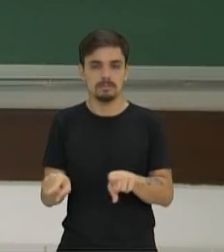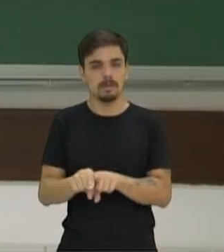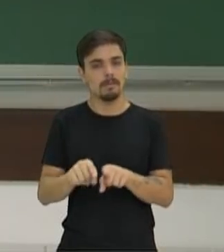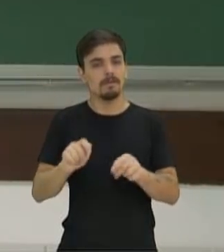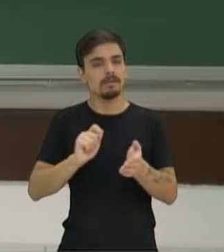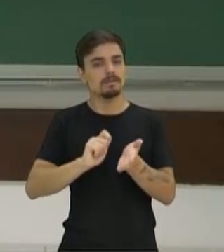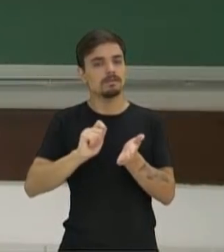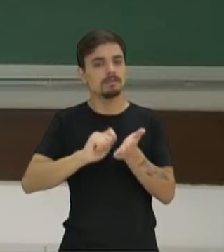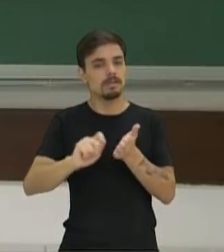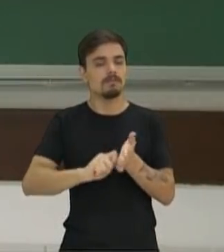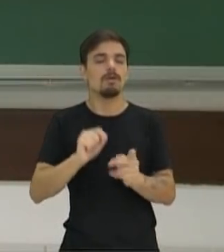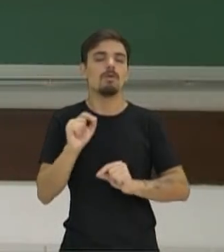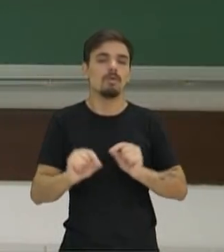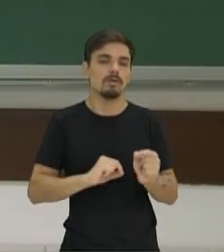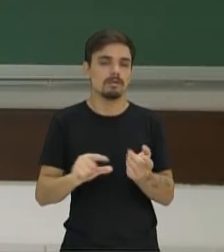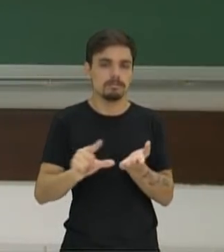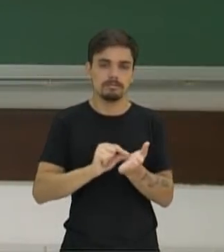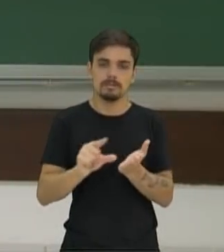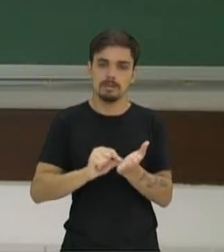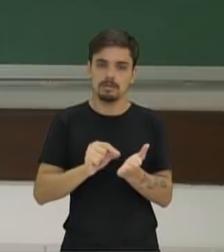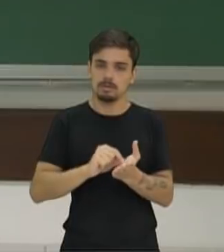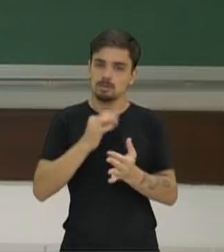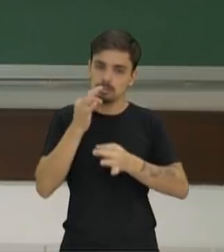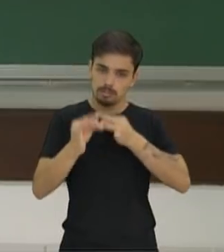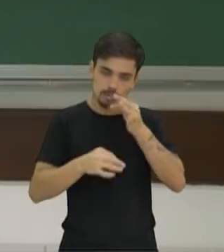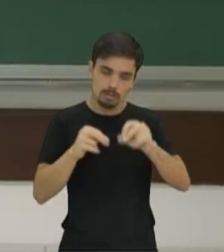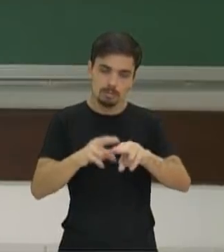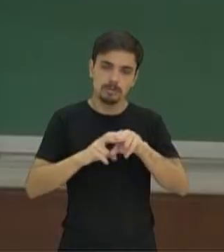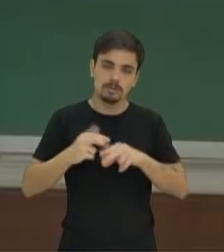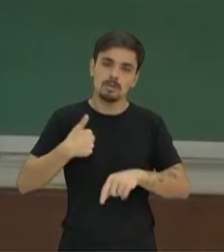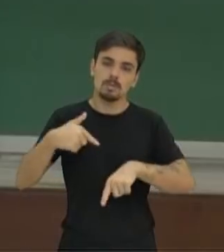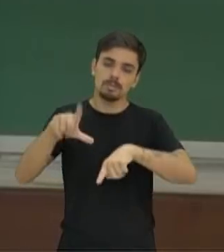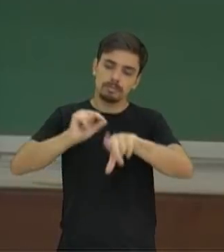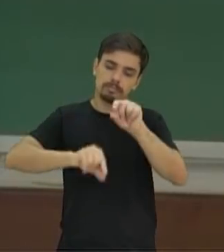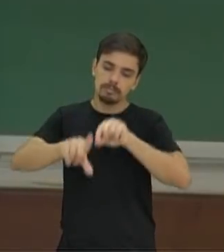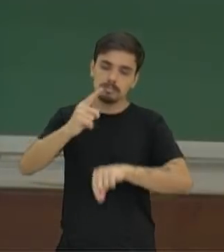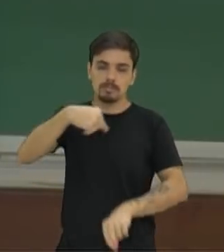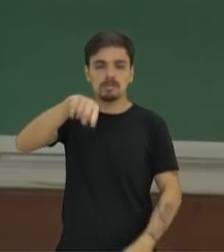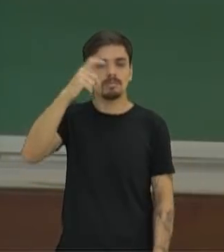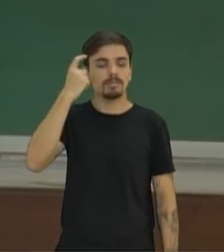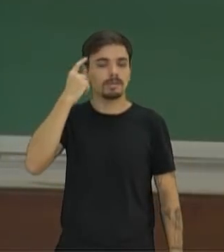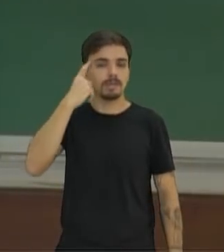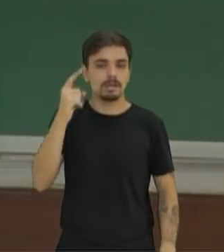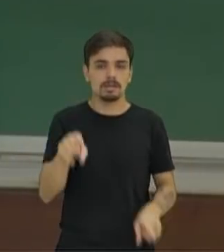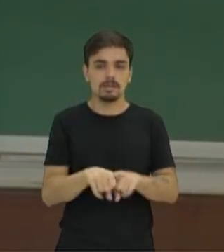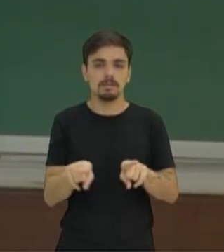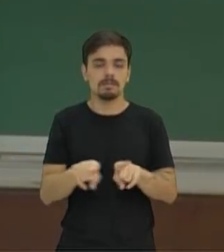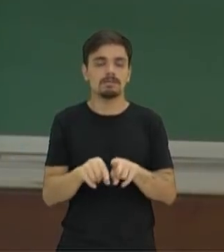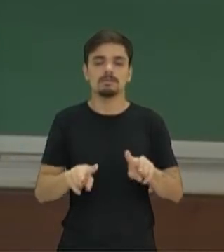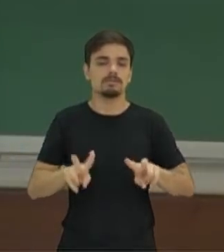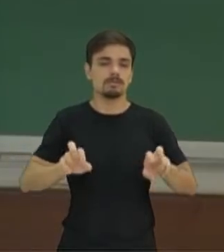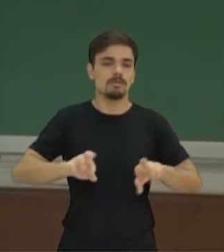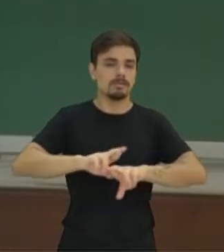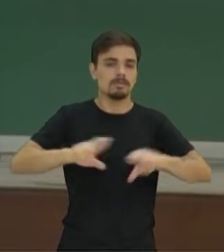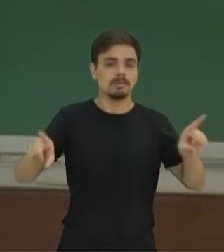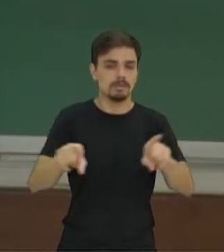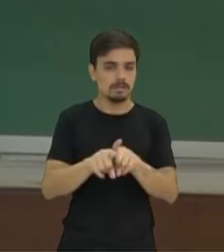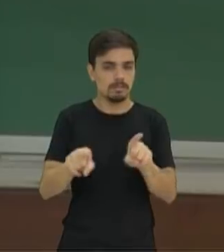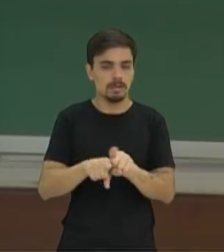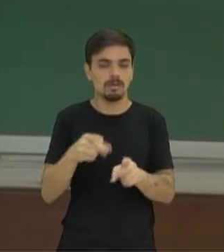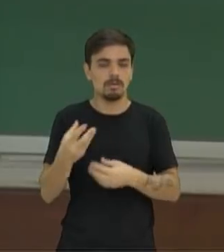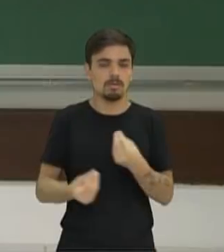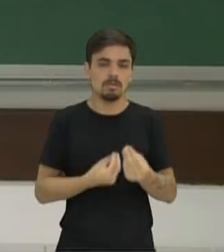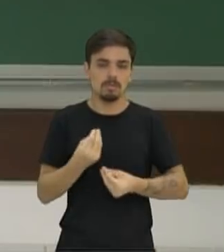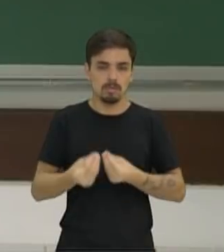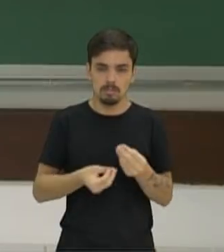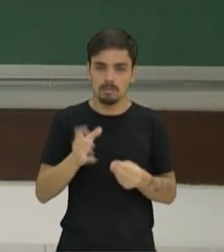de opinião. Por isso que eu selecionei esse para vocês pensarem também aí na diferença, né, de